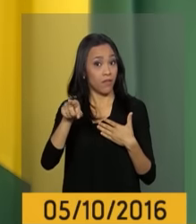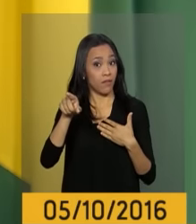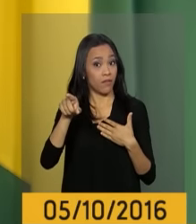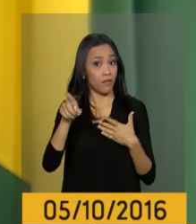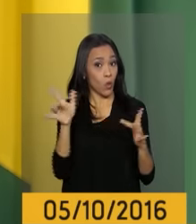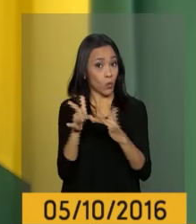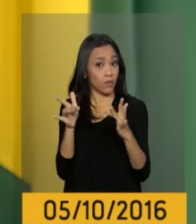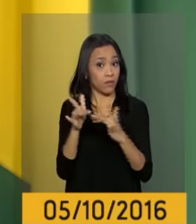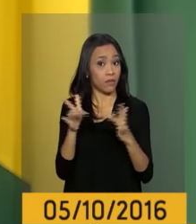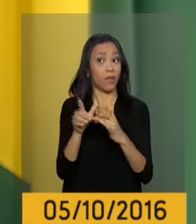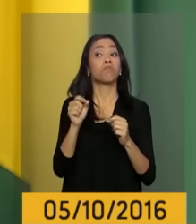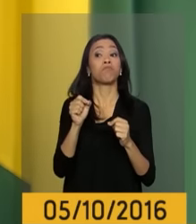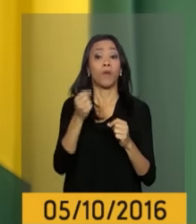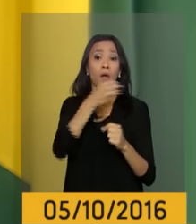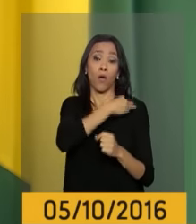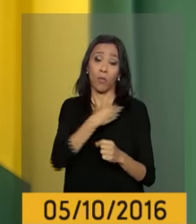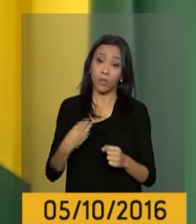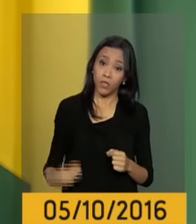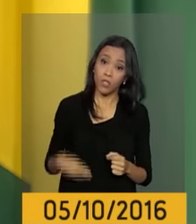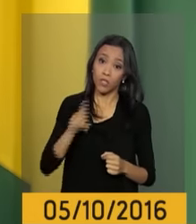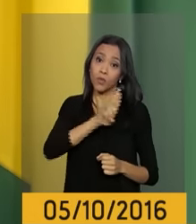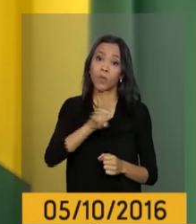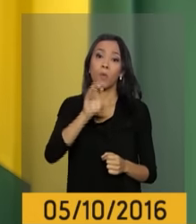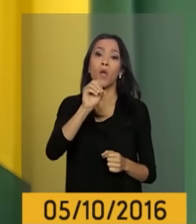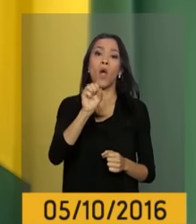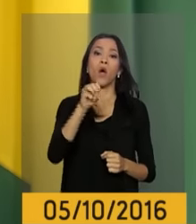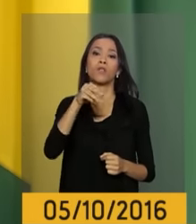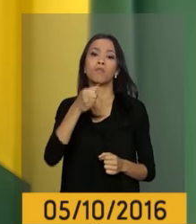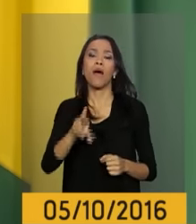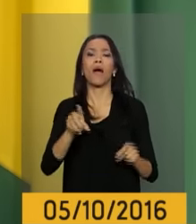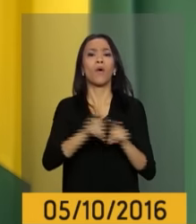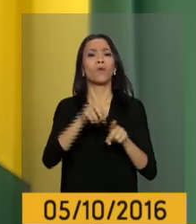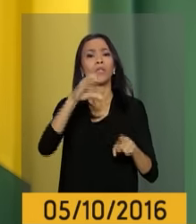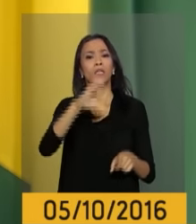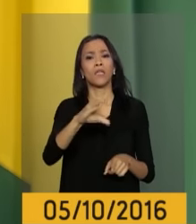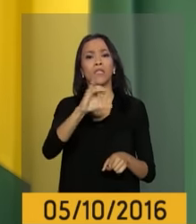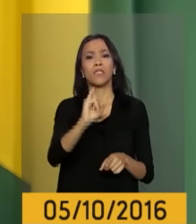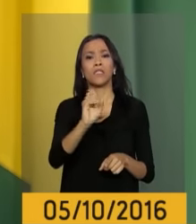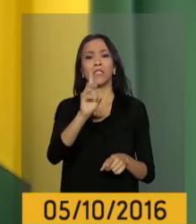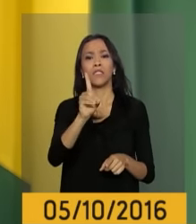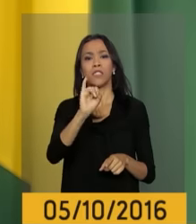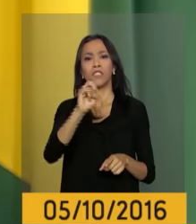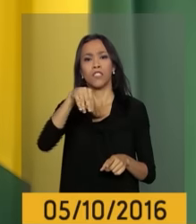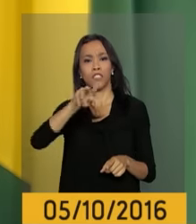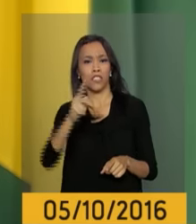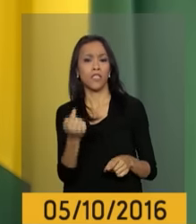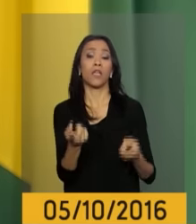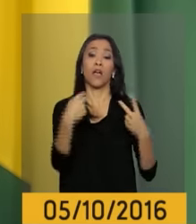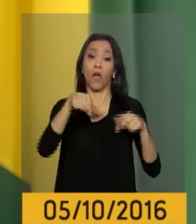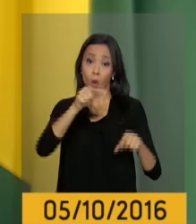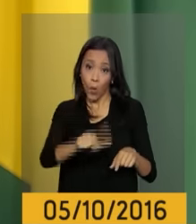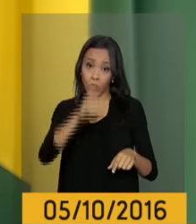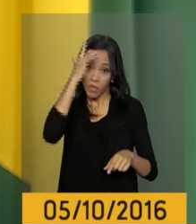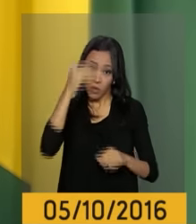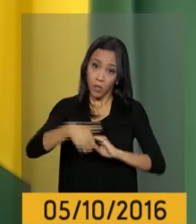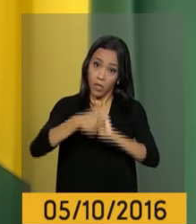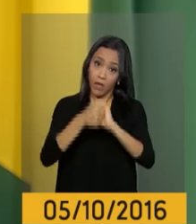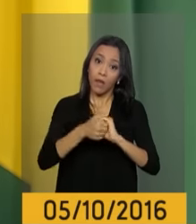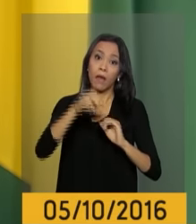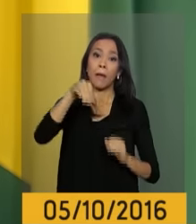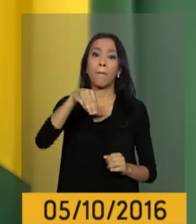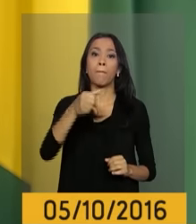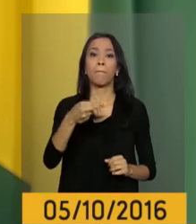ministro Osmar Terra. Quero saudar também a Cidinha Santos, a nossa querida senadora Marta Suplicy, que já tem